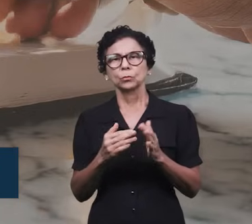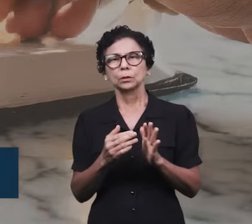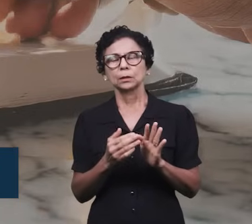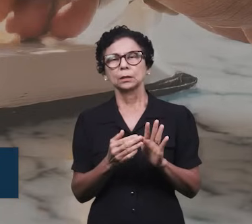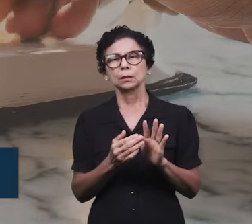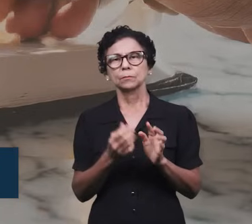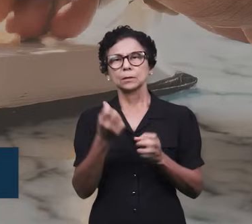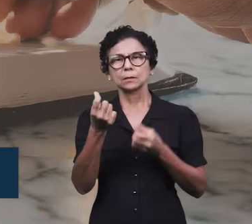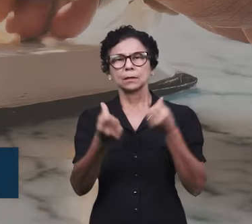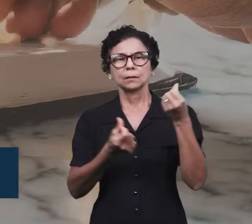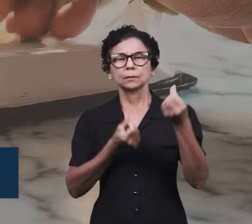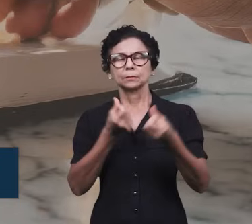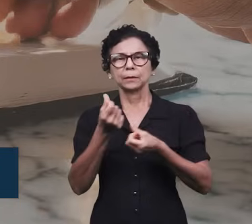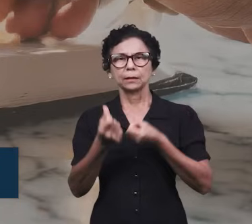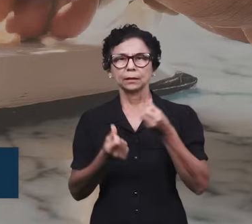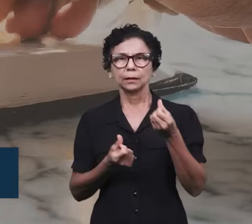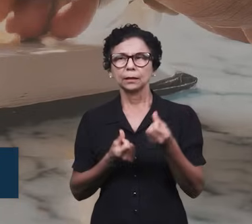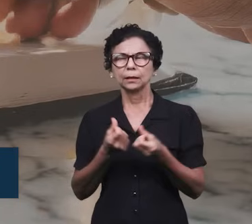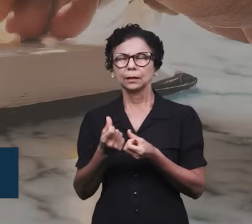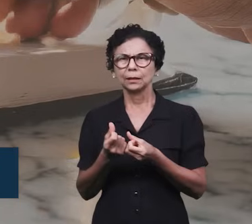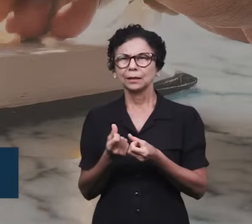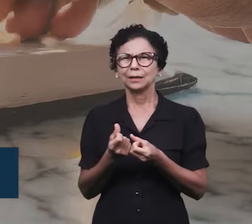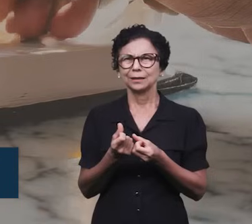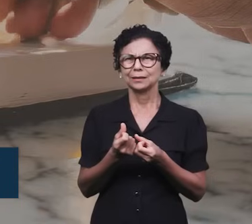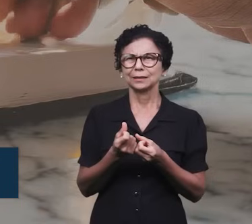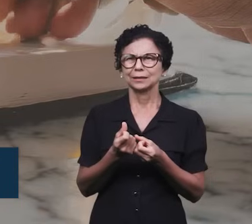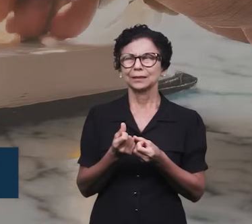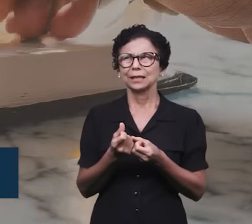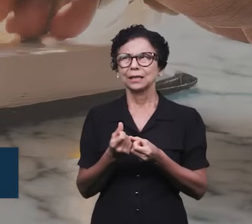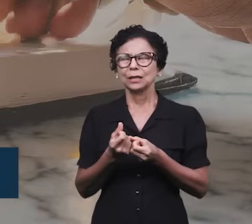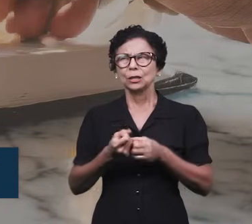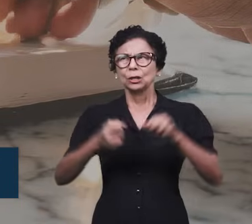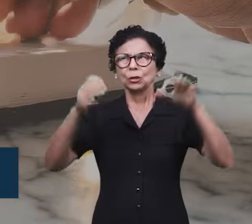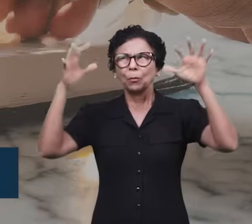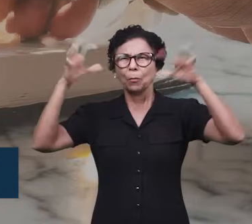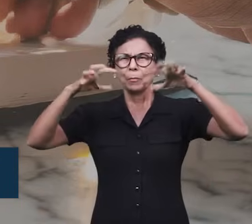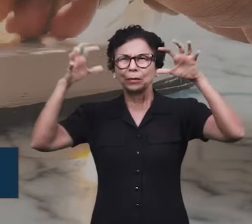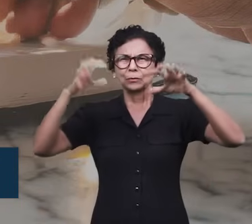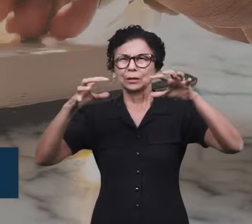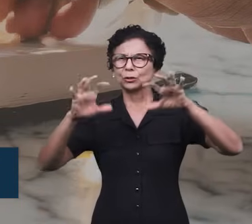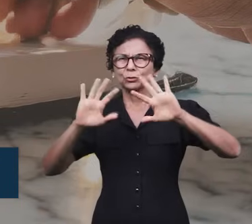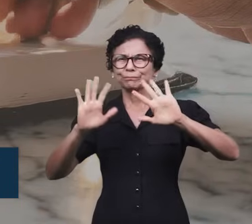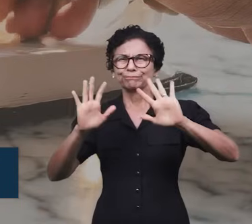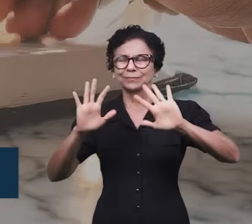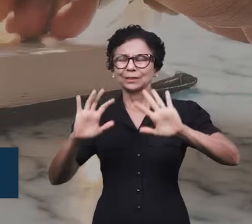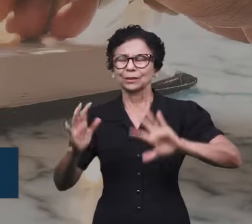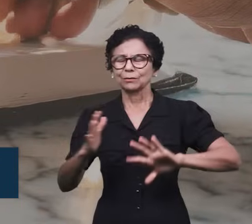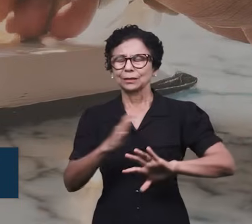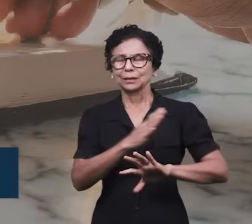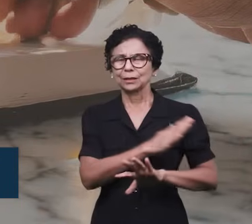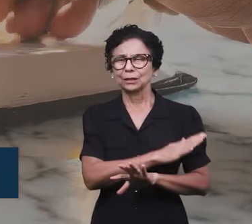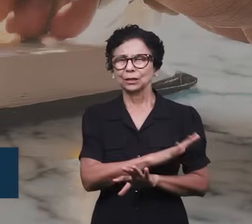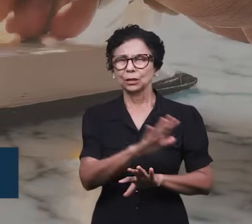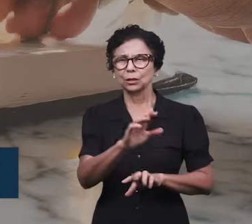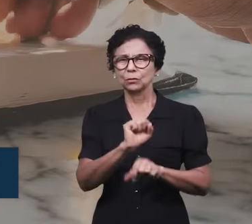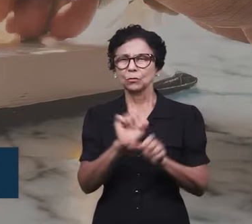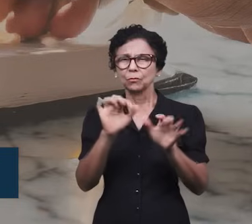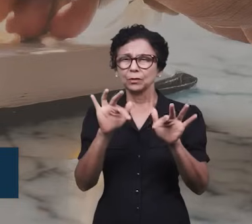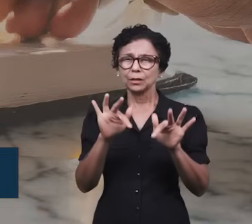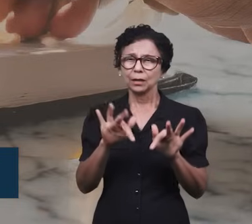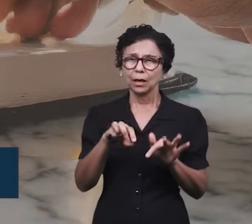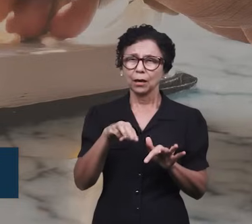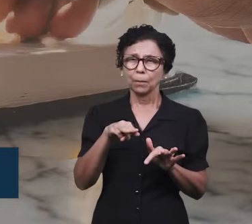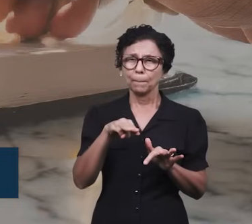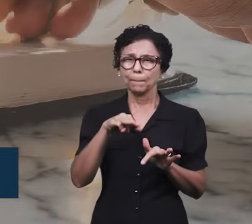Então nós vamos no mês de maio, o mais tardar no final de maio, início de junho, e também vamos no mês